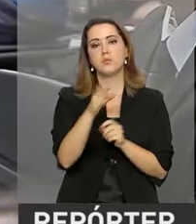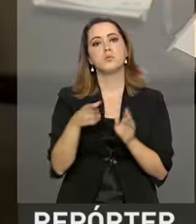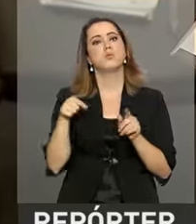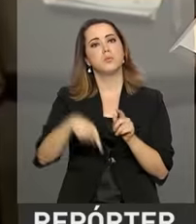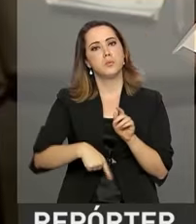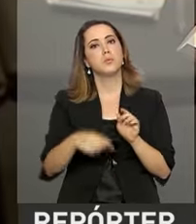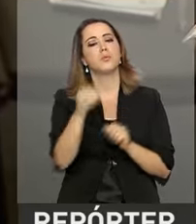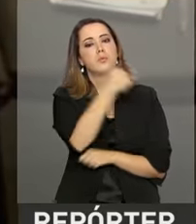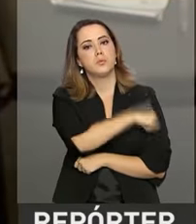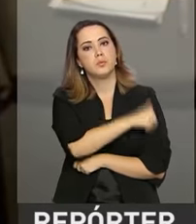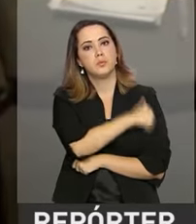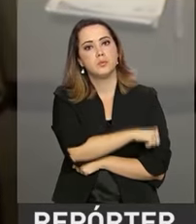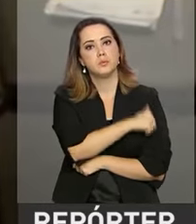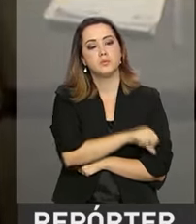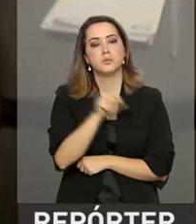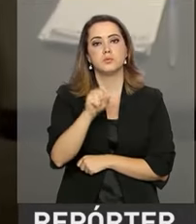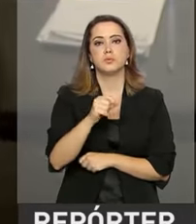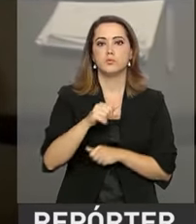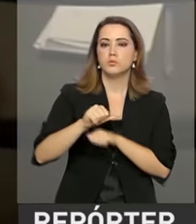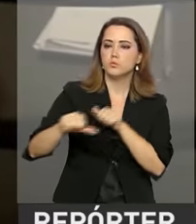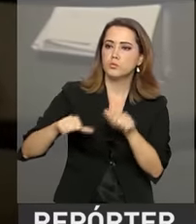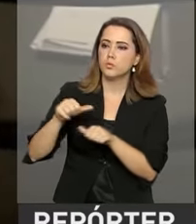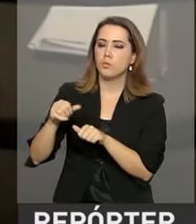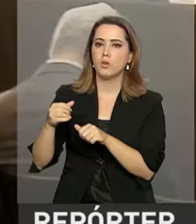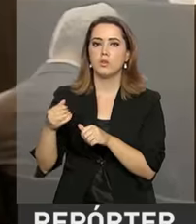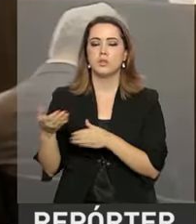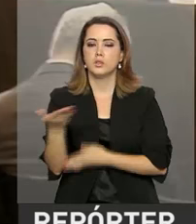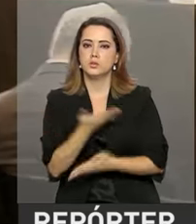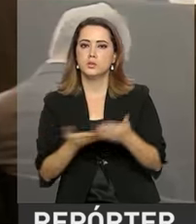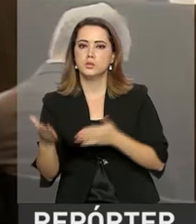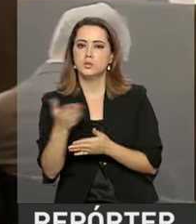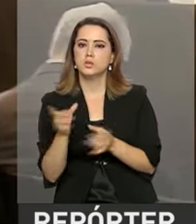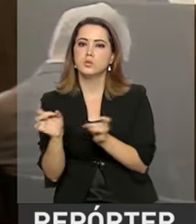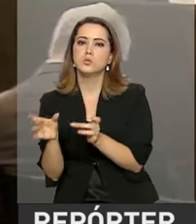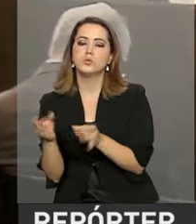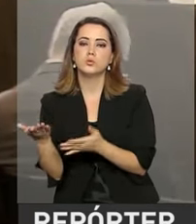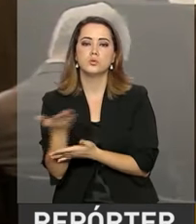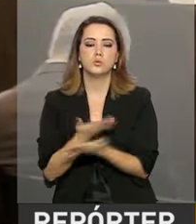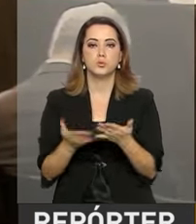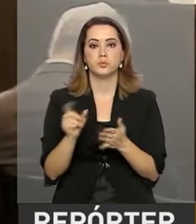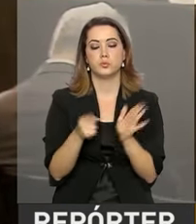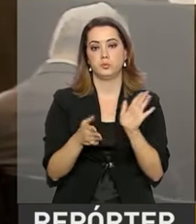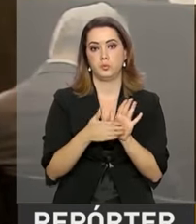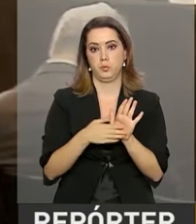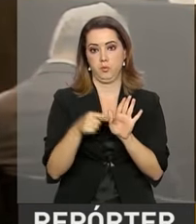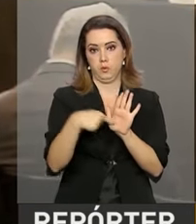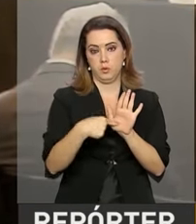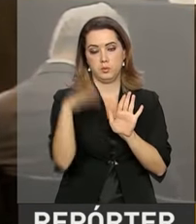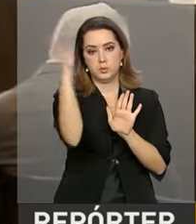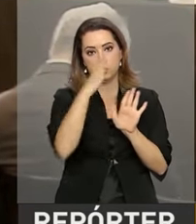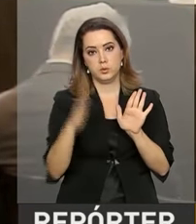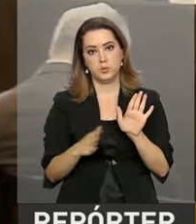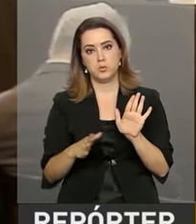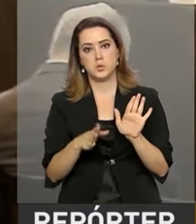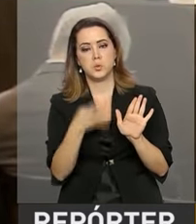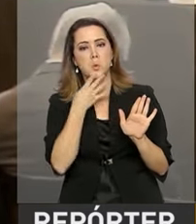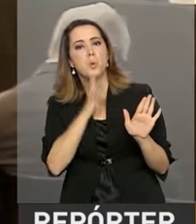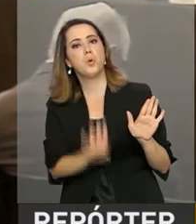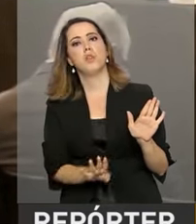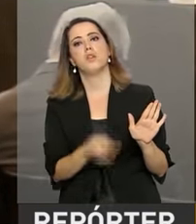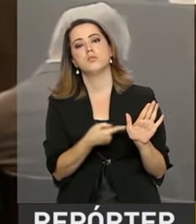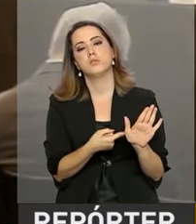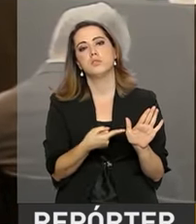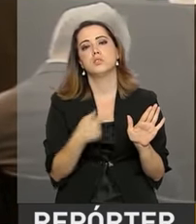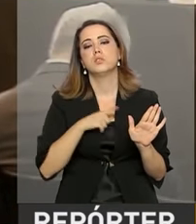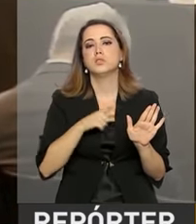Brasil, rodadas de negócios nas próximas semanas. Mostrar um Brasil que às vezes até poucos brasileiros conhecem, um Brasil que tem